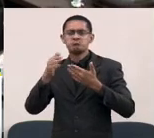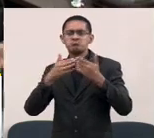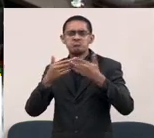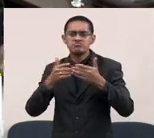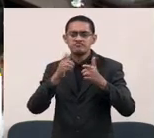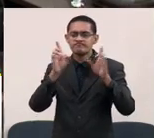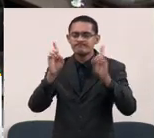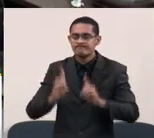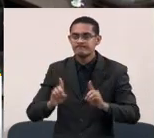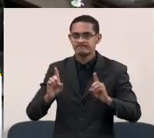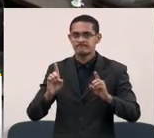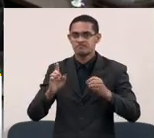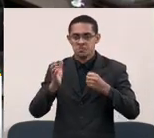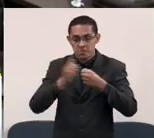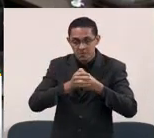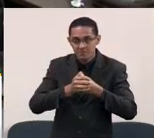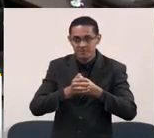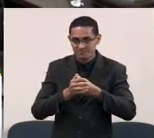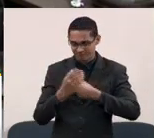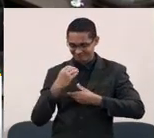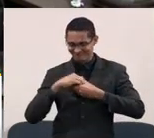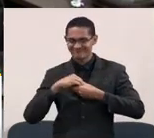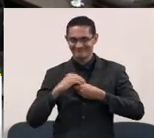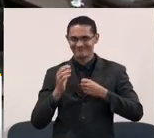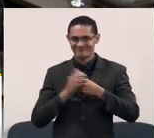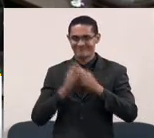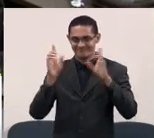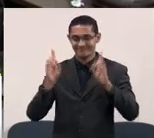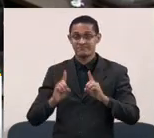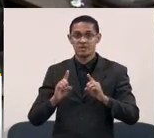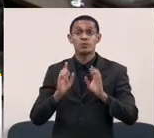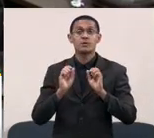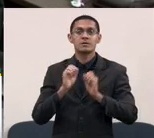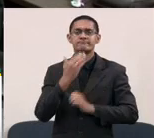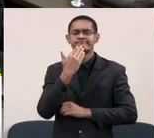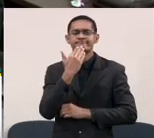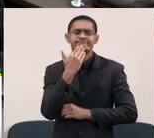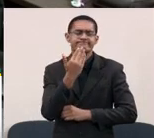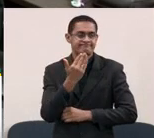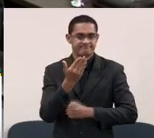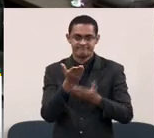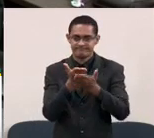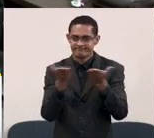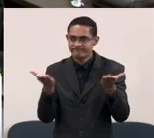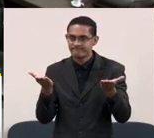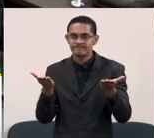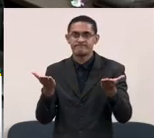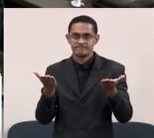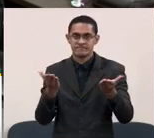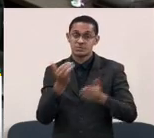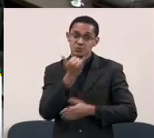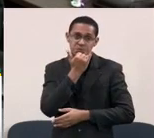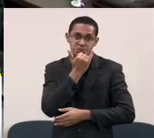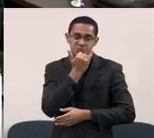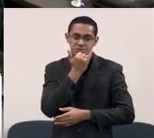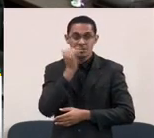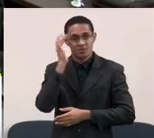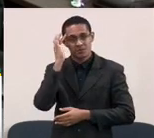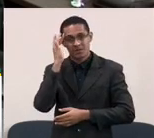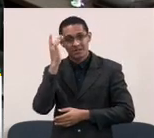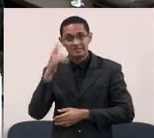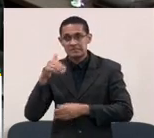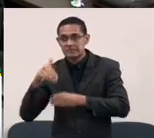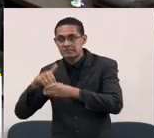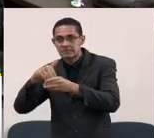de deficiência oculta, pedir aos nossos pares, eu infelizmente acho que não